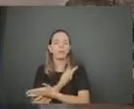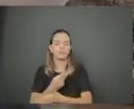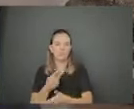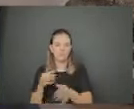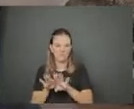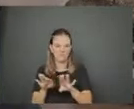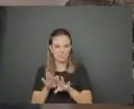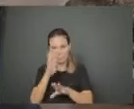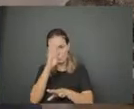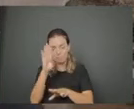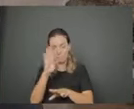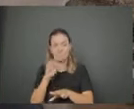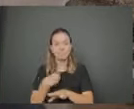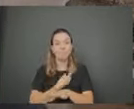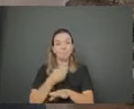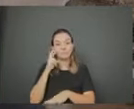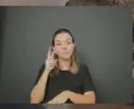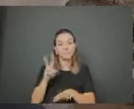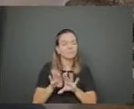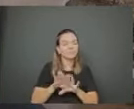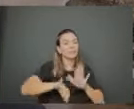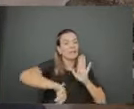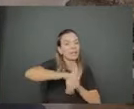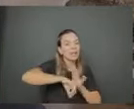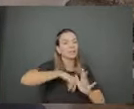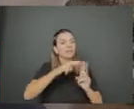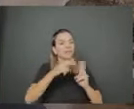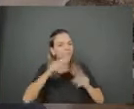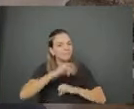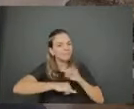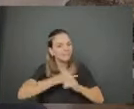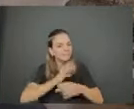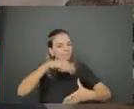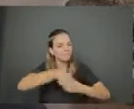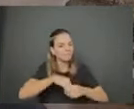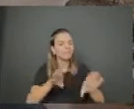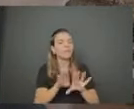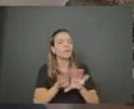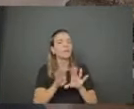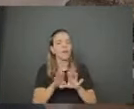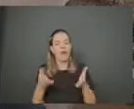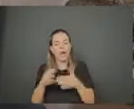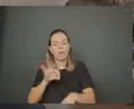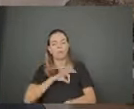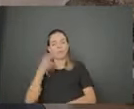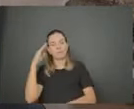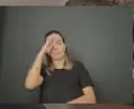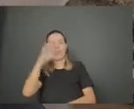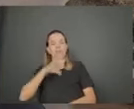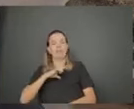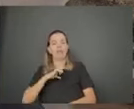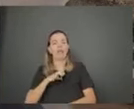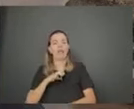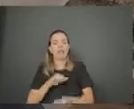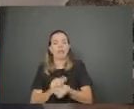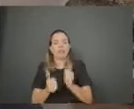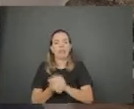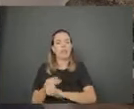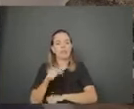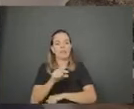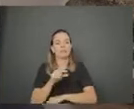crimes cibernéticos, a gente vê a Polícia Militar também se adequando a esses novos momentos dos crimes da internet, dos aplicativos,